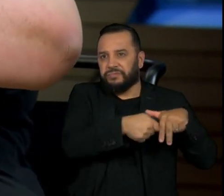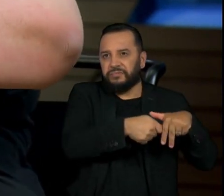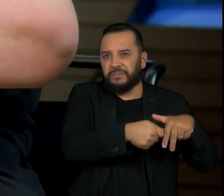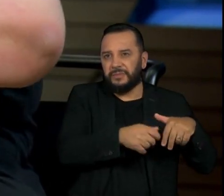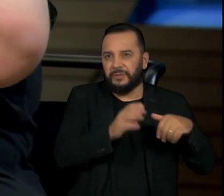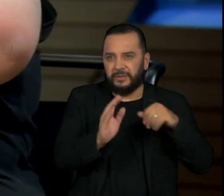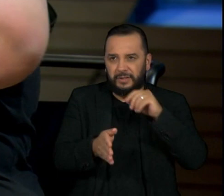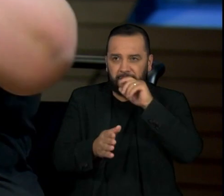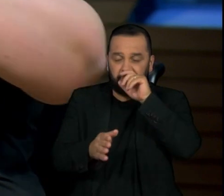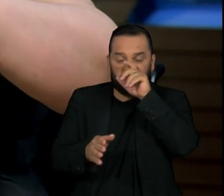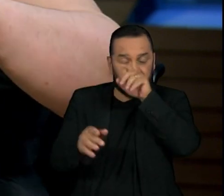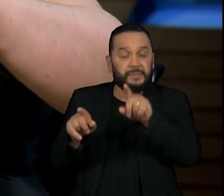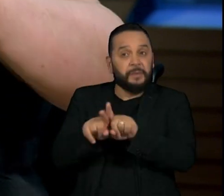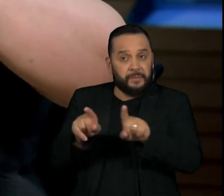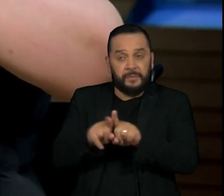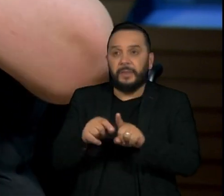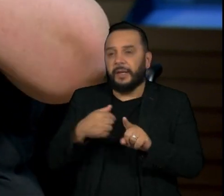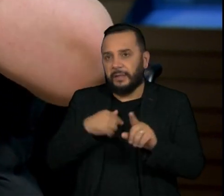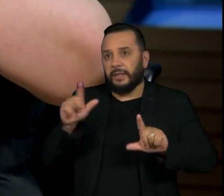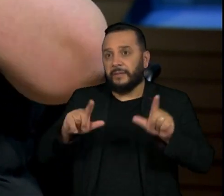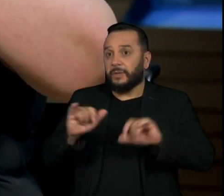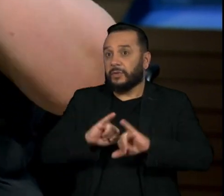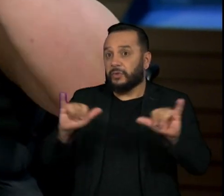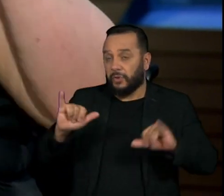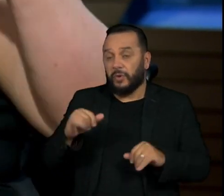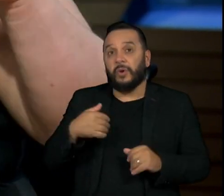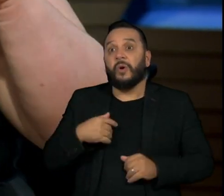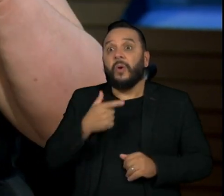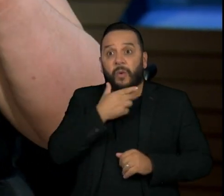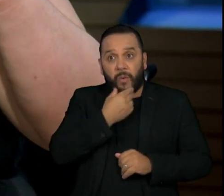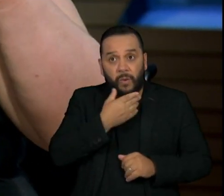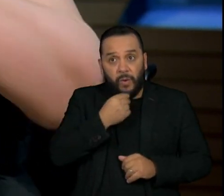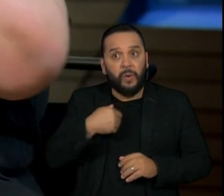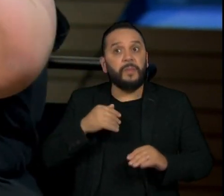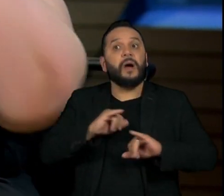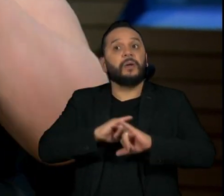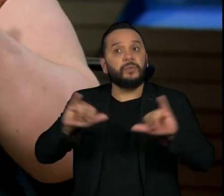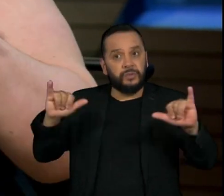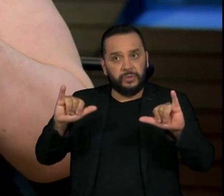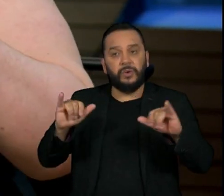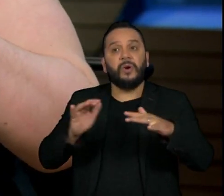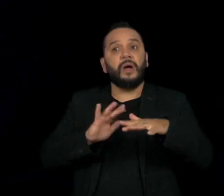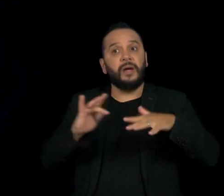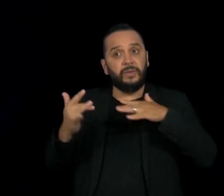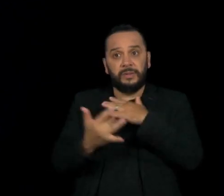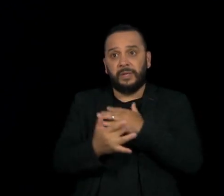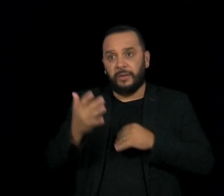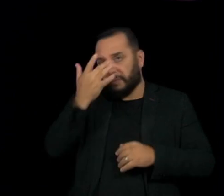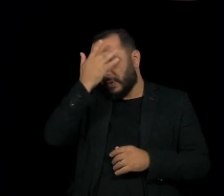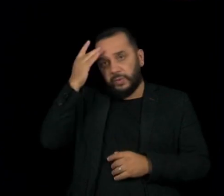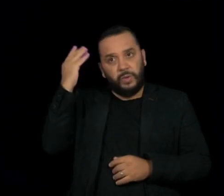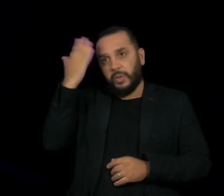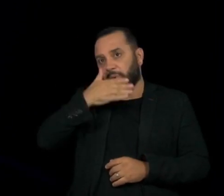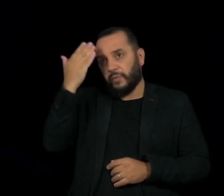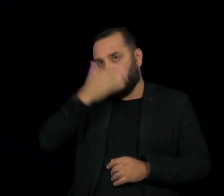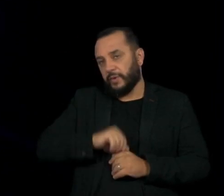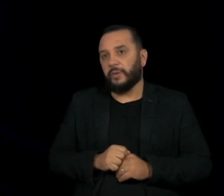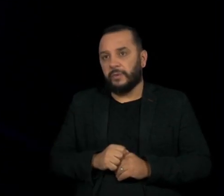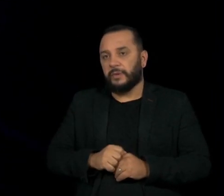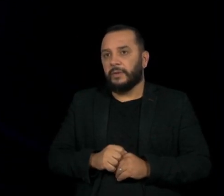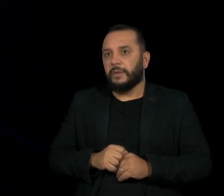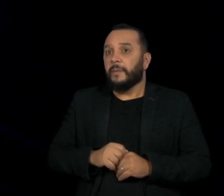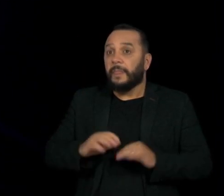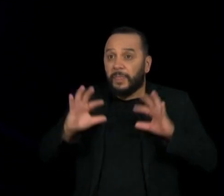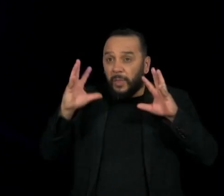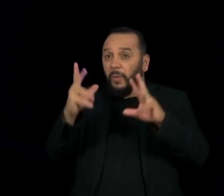Ali, as mídias noticiaram em seguida. Olha, o rapaz havia anunciado nas redes sociais e ninguém viu. E aí foi um monte de gente para olhar essas